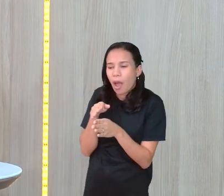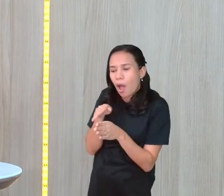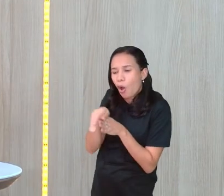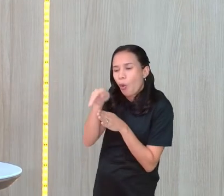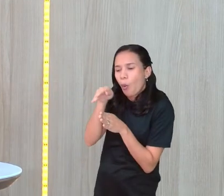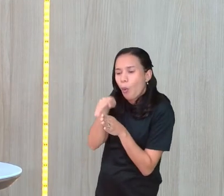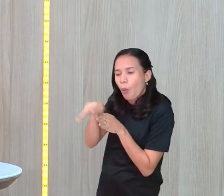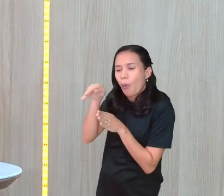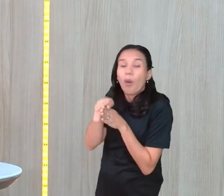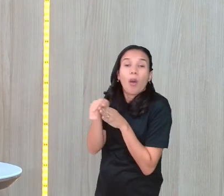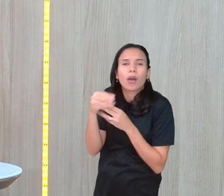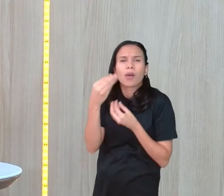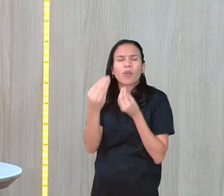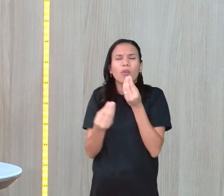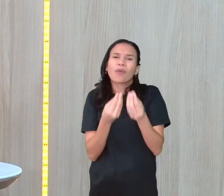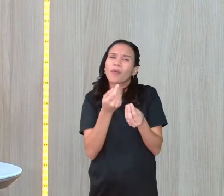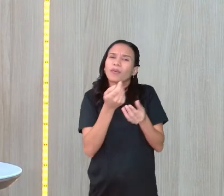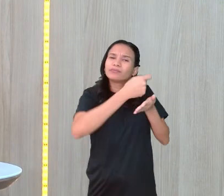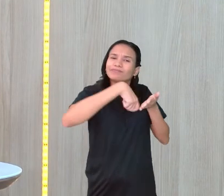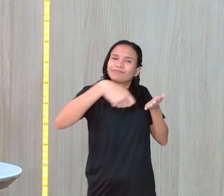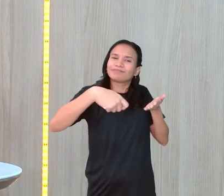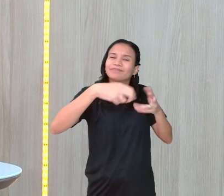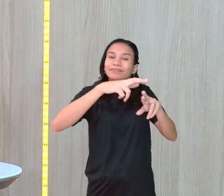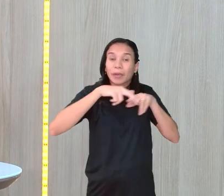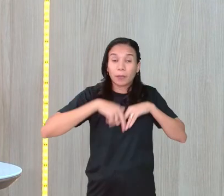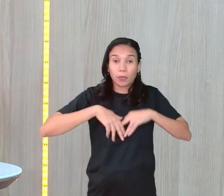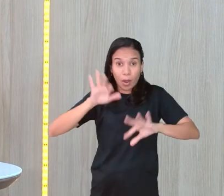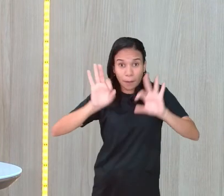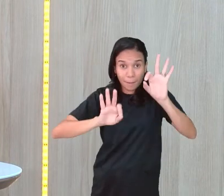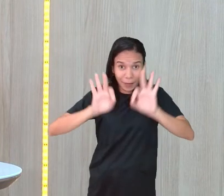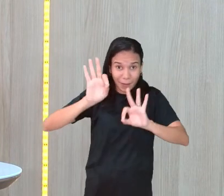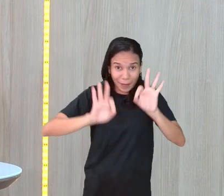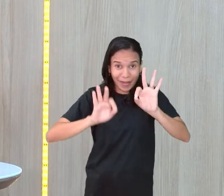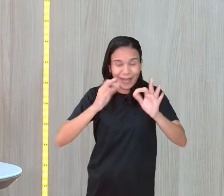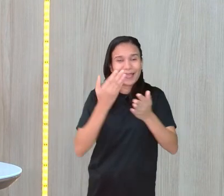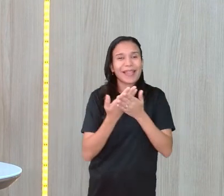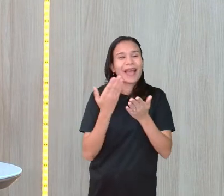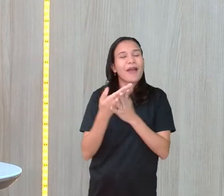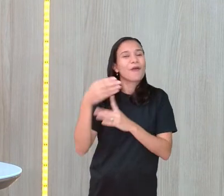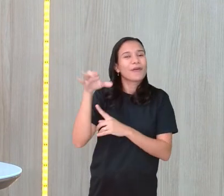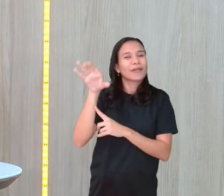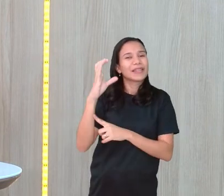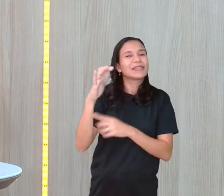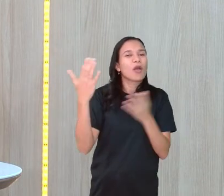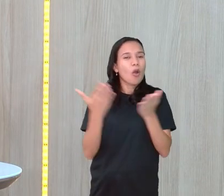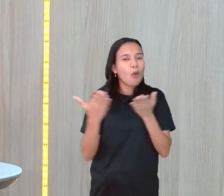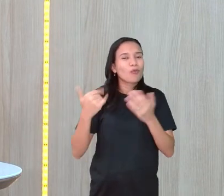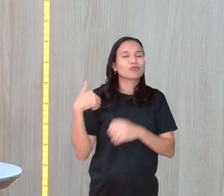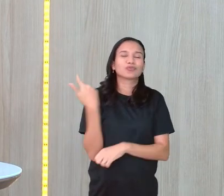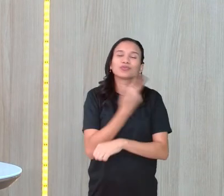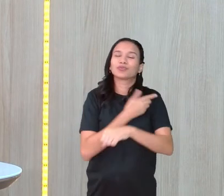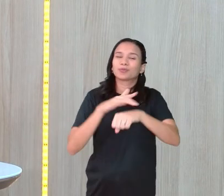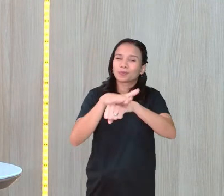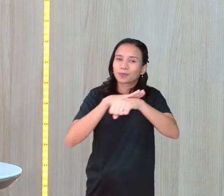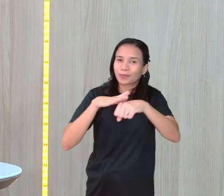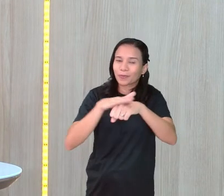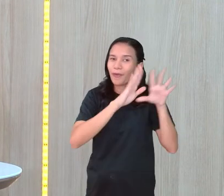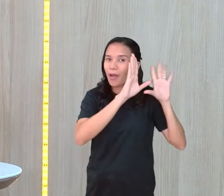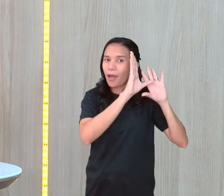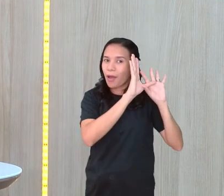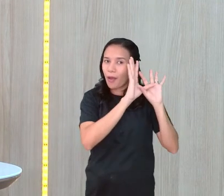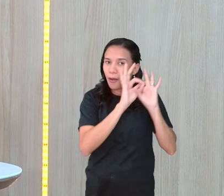Como é que a gente vai escrever? Então, gente, se preparem, porque na aula de ciência eu vou conversar sobre um determinado